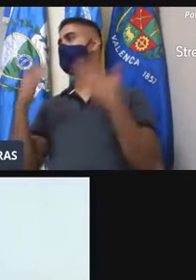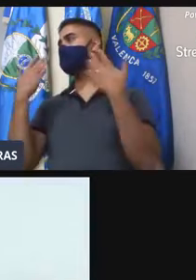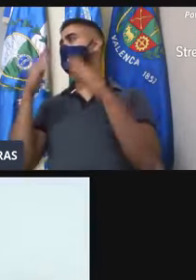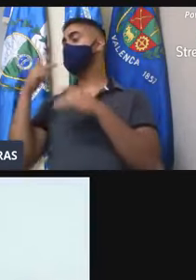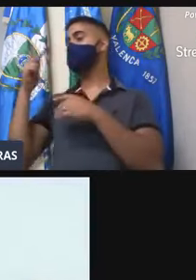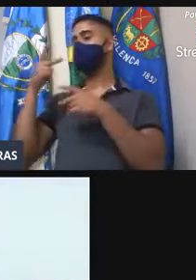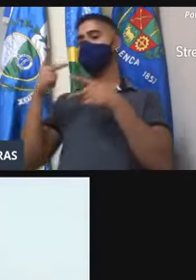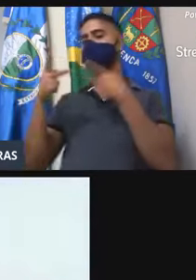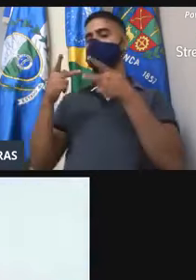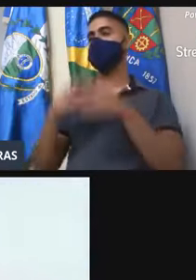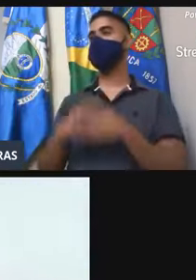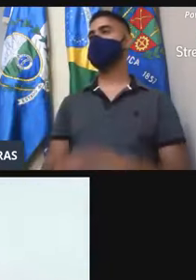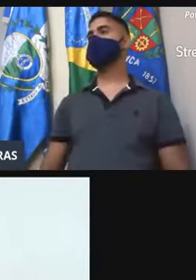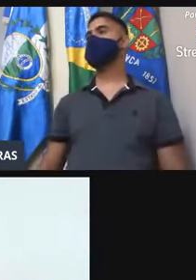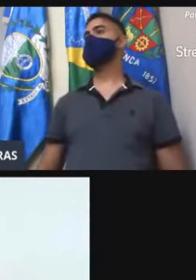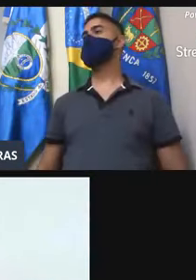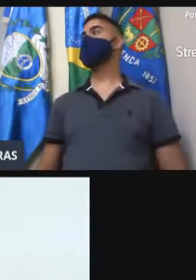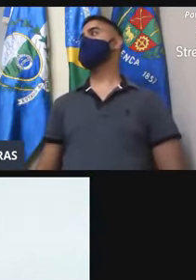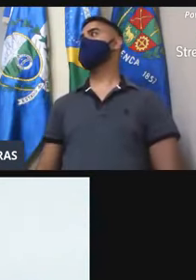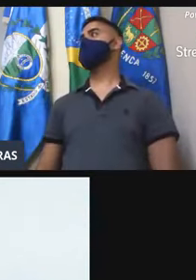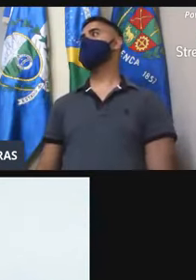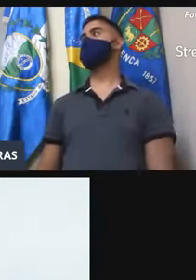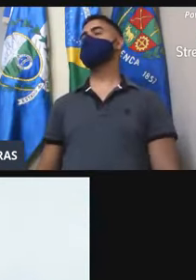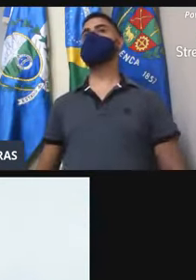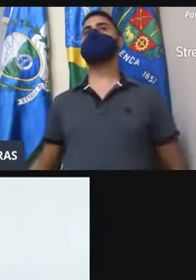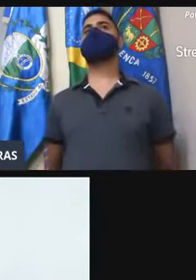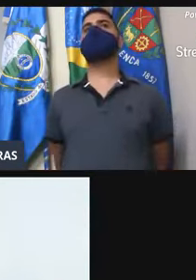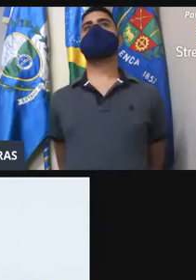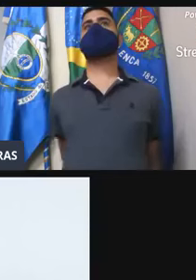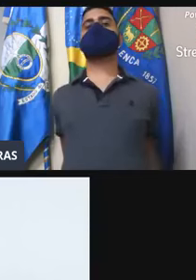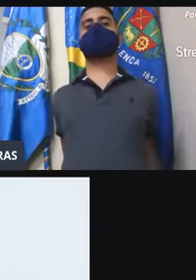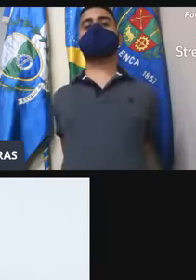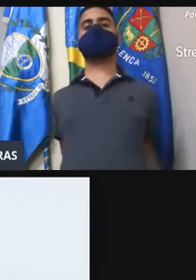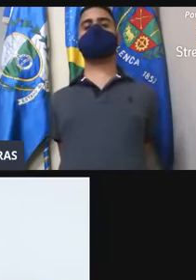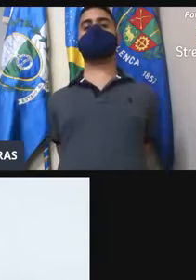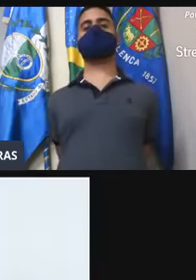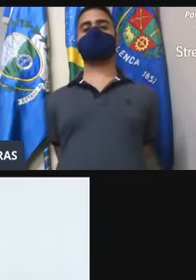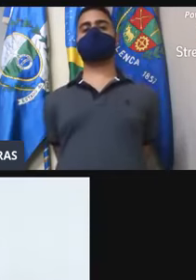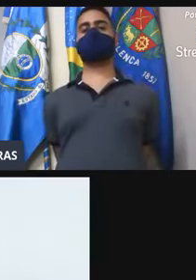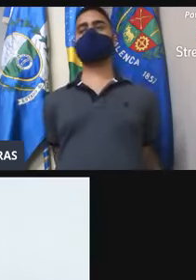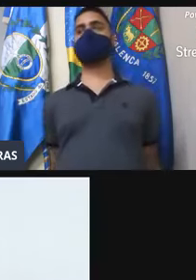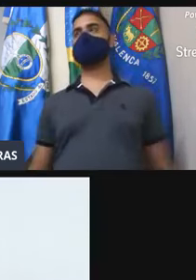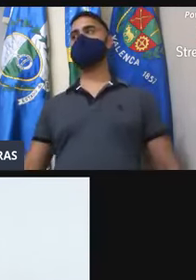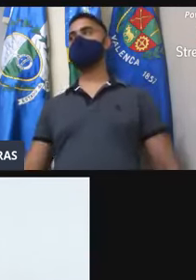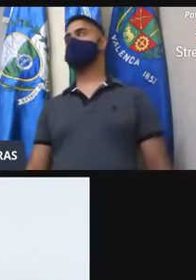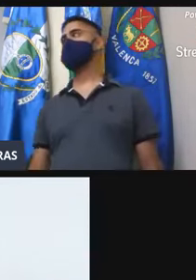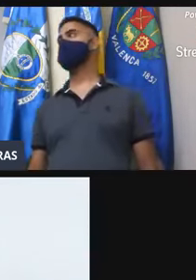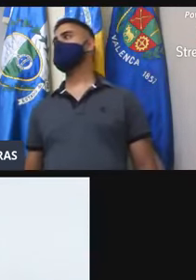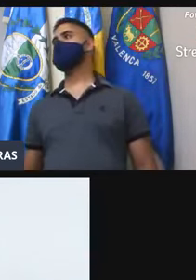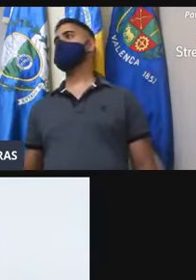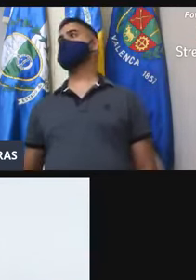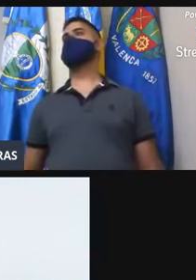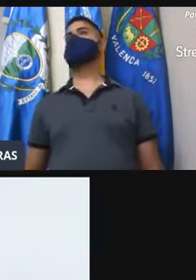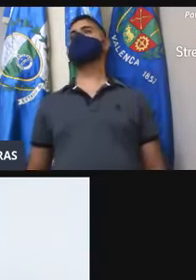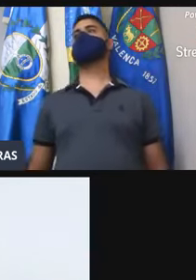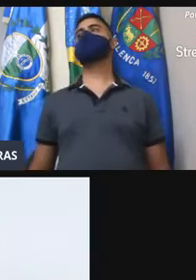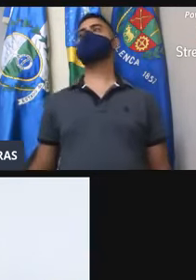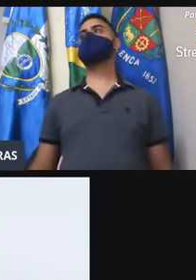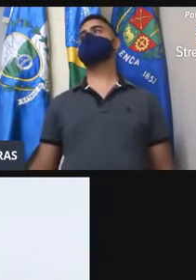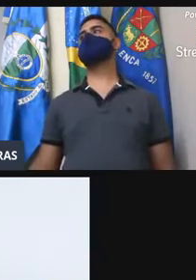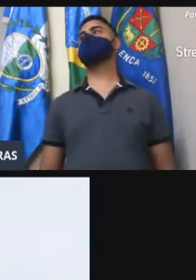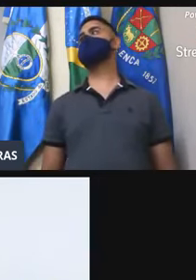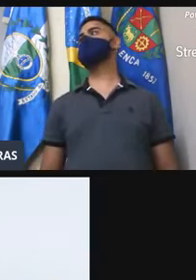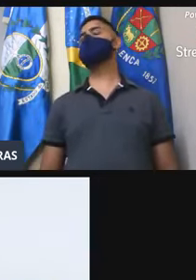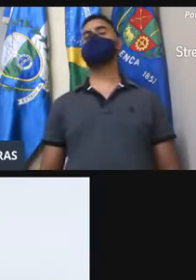sua fala. Posso ler os requerimentos do vereador David, que já estão na mesa aqui? Parabéns pela sua fala, vereador. A gente vê a